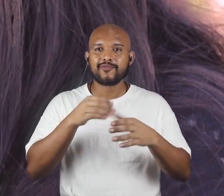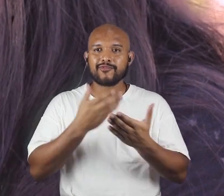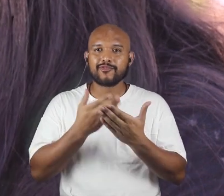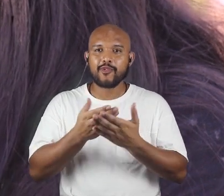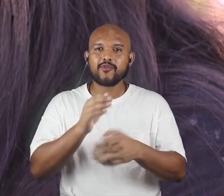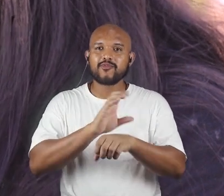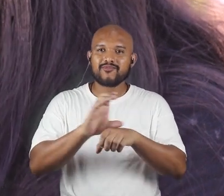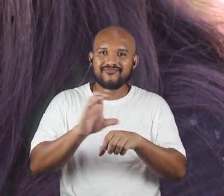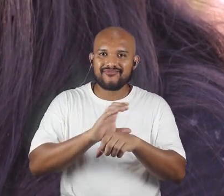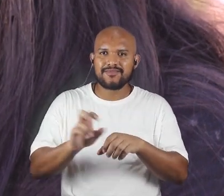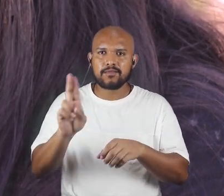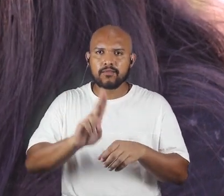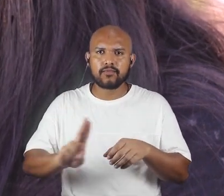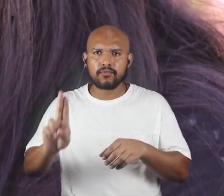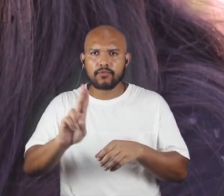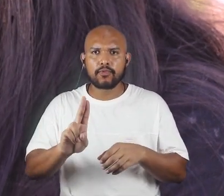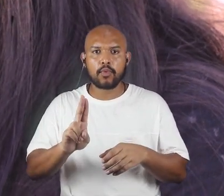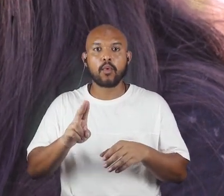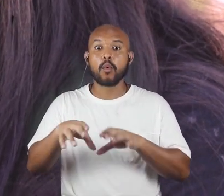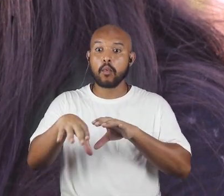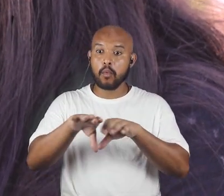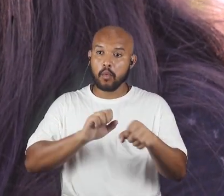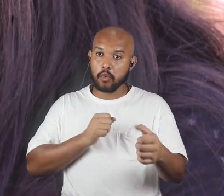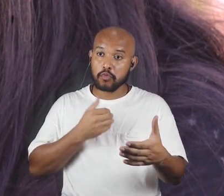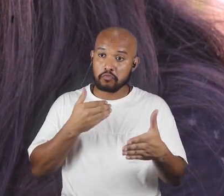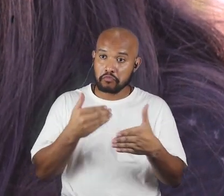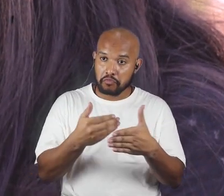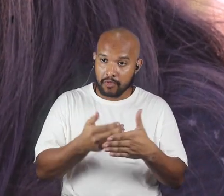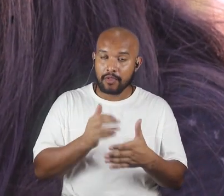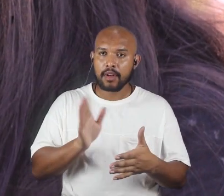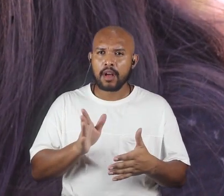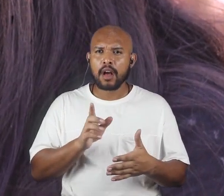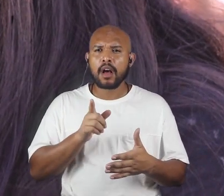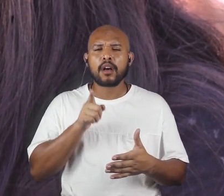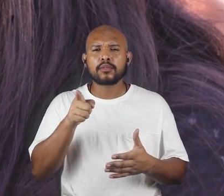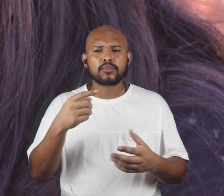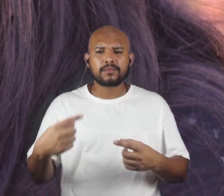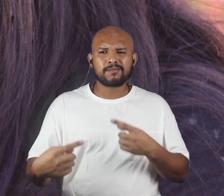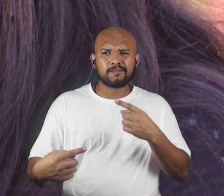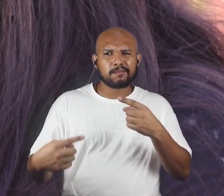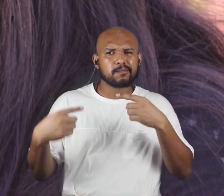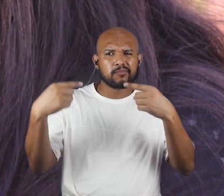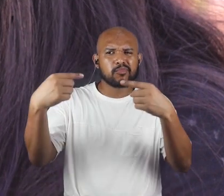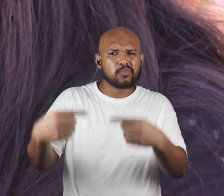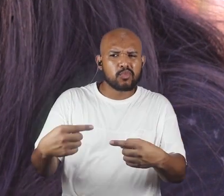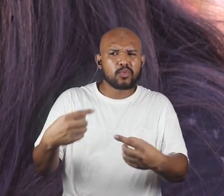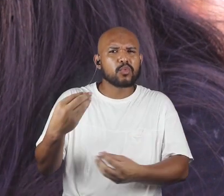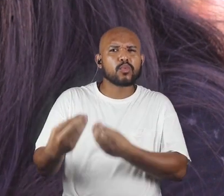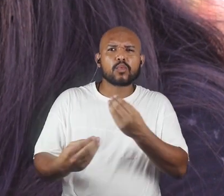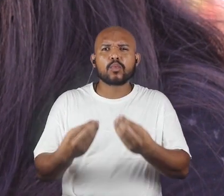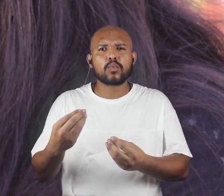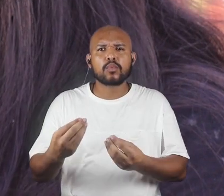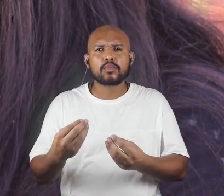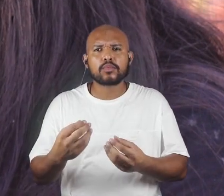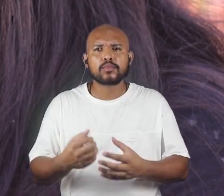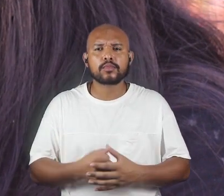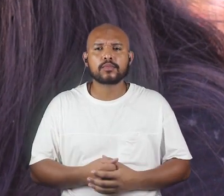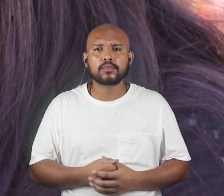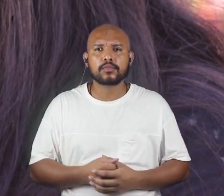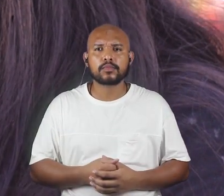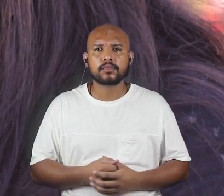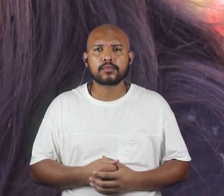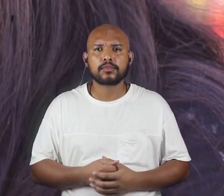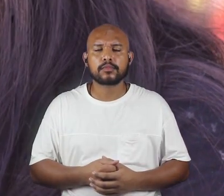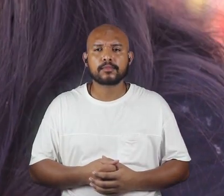teus desafios dentro da universidade, como tu já é quase uma concluente no curso. Me diz como foi essa